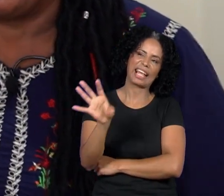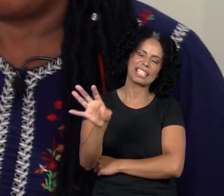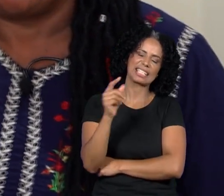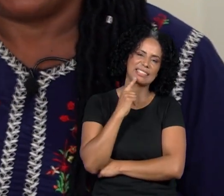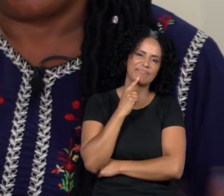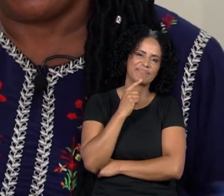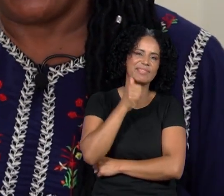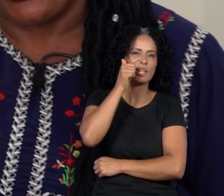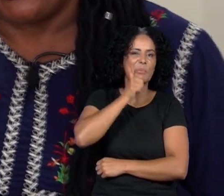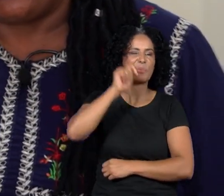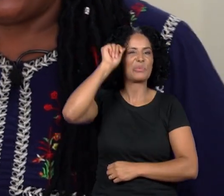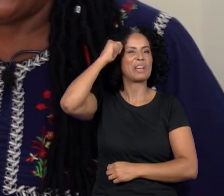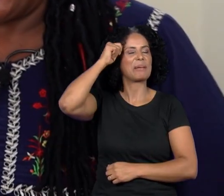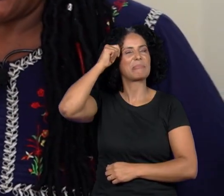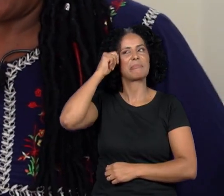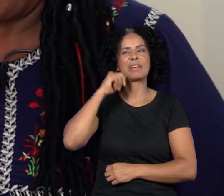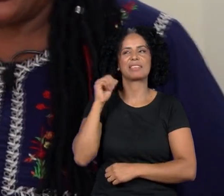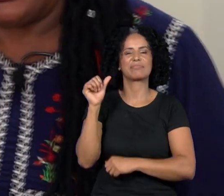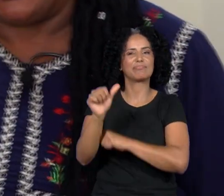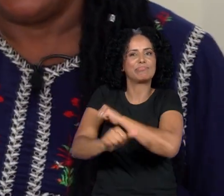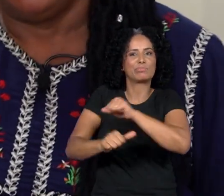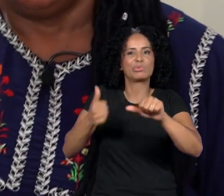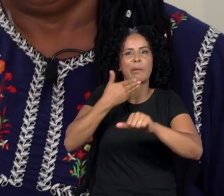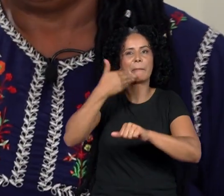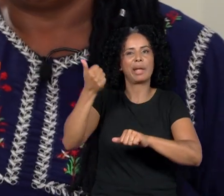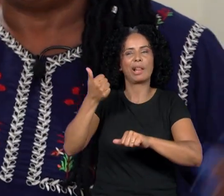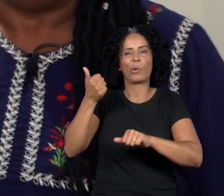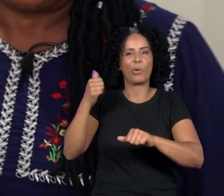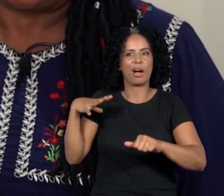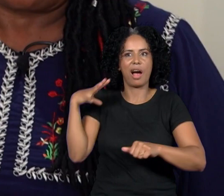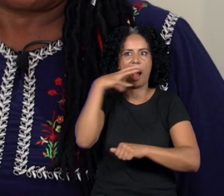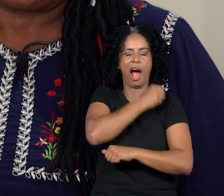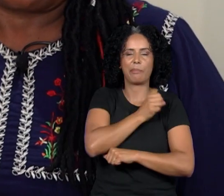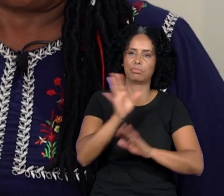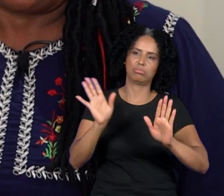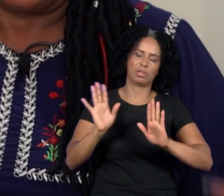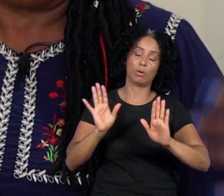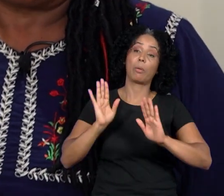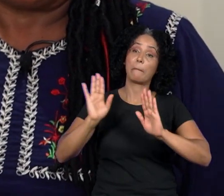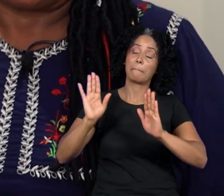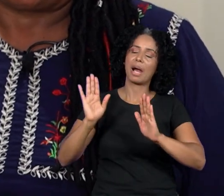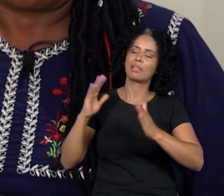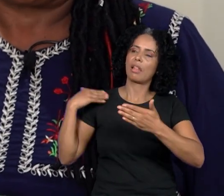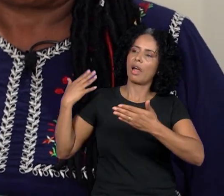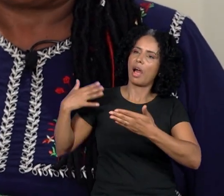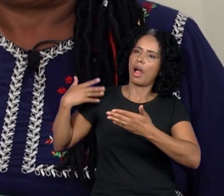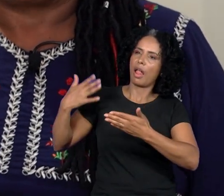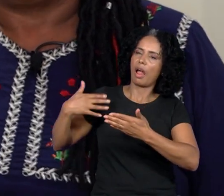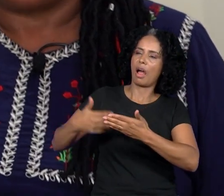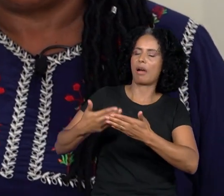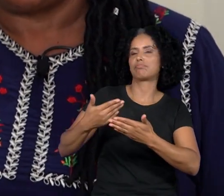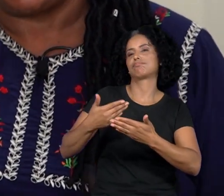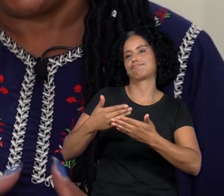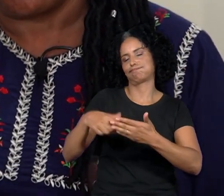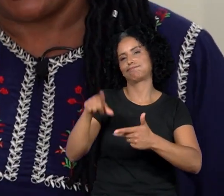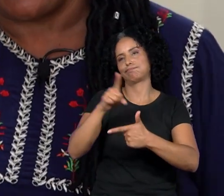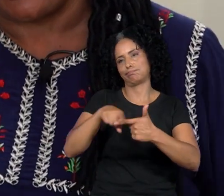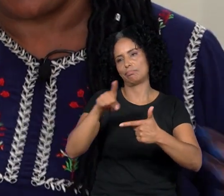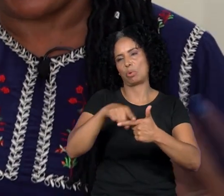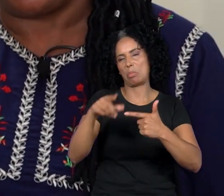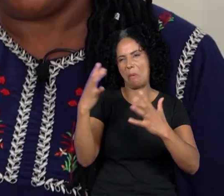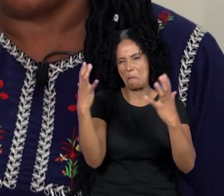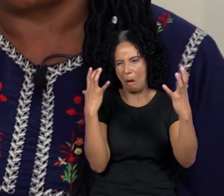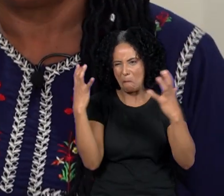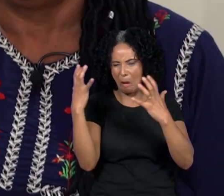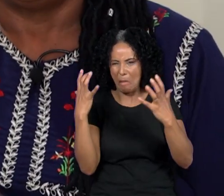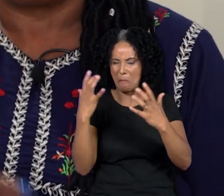mulheres negras não vai mudar para melhor de hoje para amanhã, então muitas cobras serão mortas e muitas cobras serão apresentadas até que a gente vença